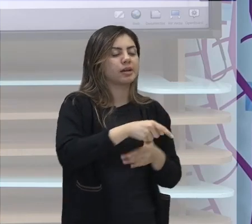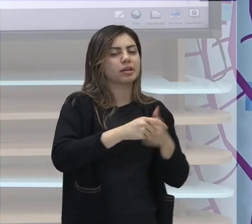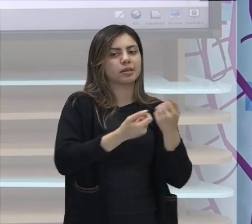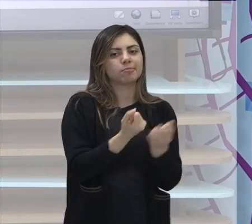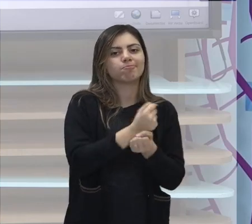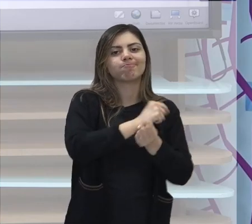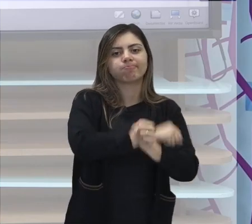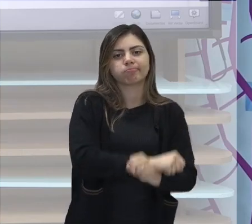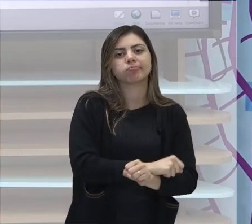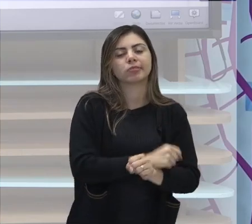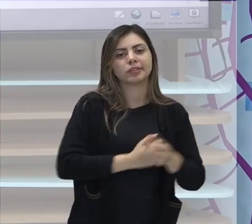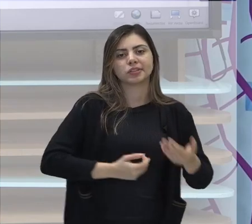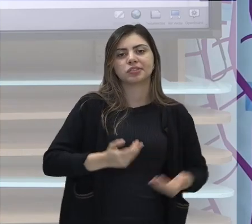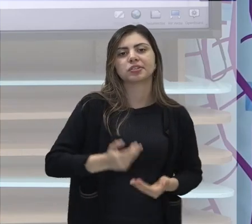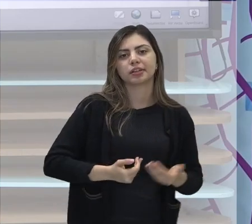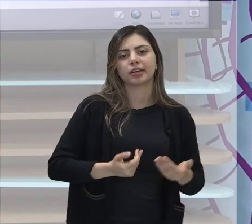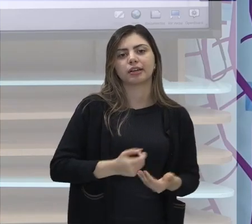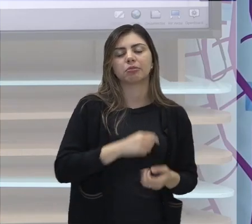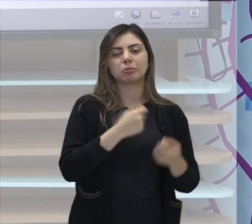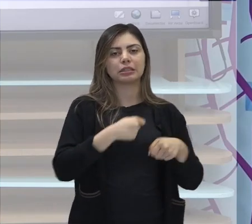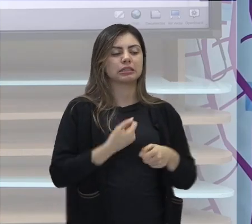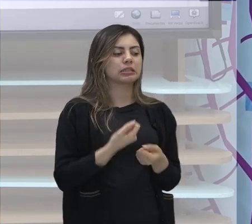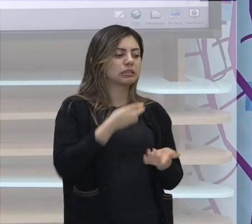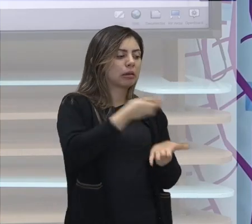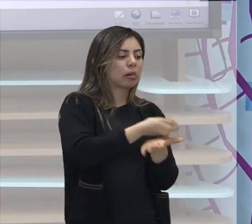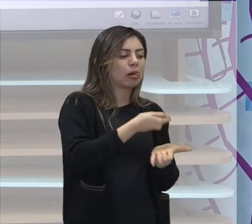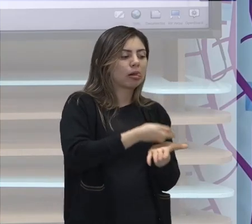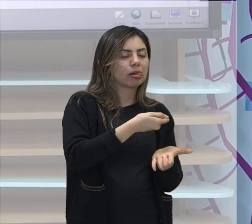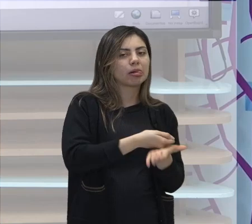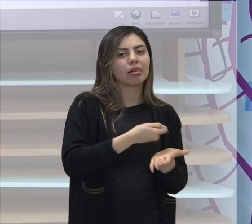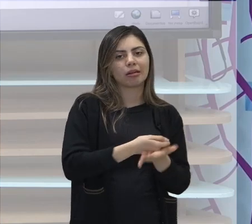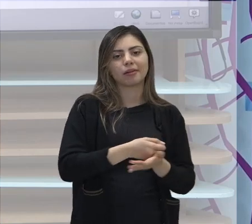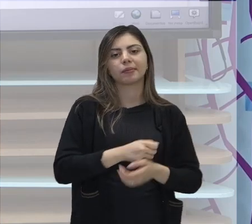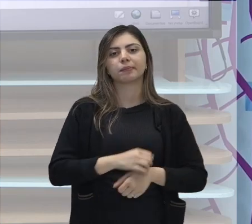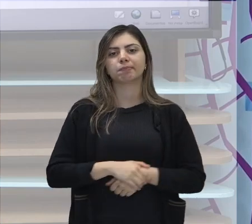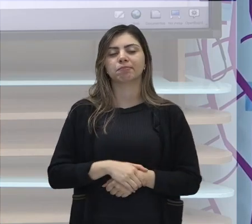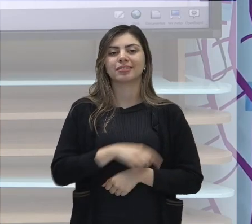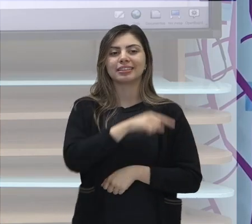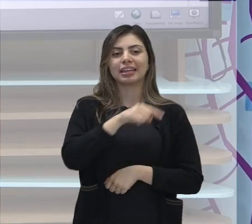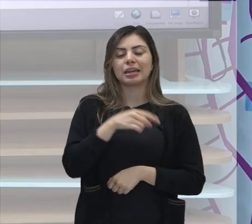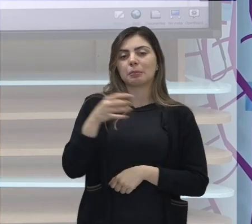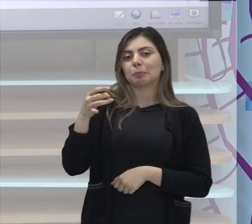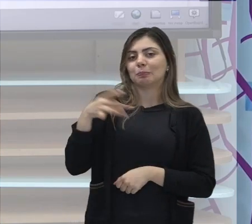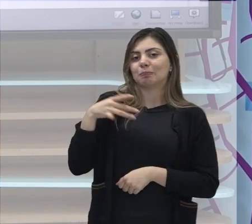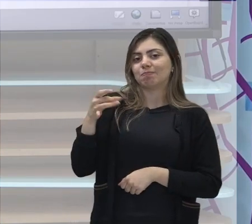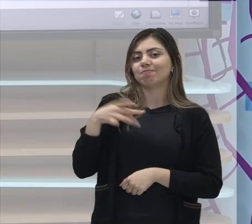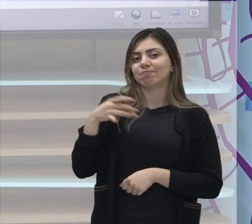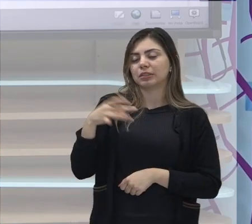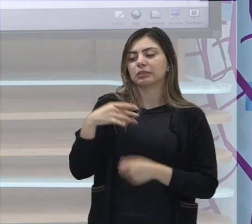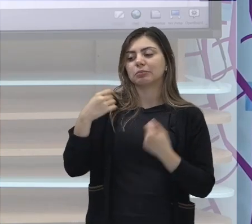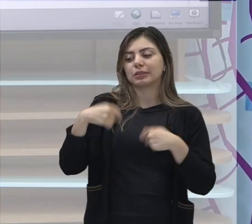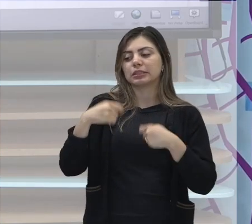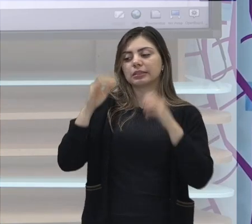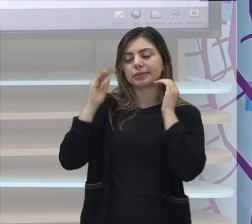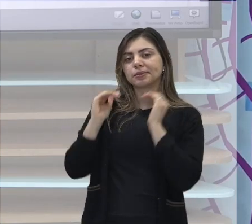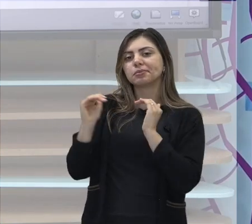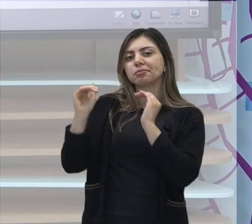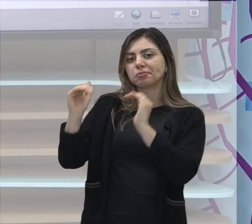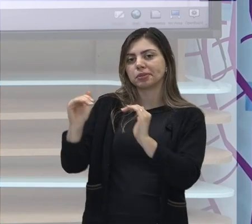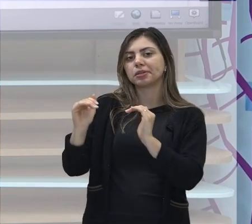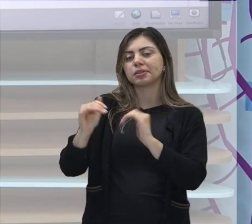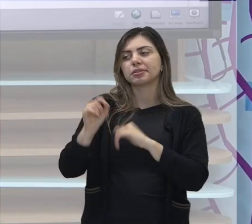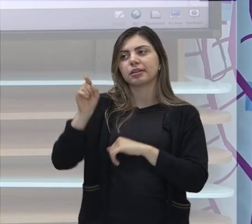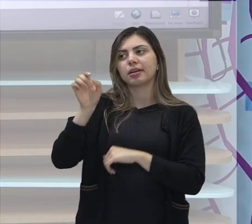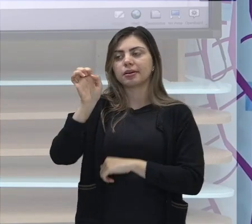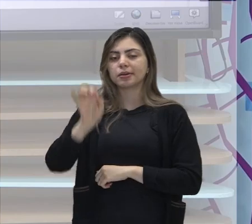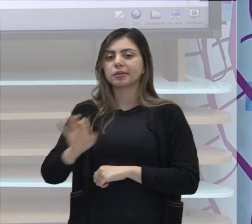escravizada, trabalhando à força, por base do medo, né, implementado pelos